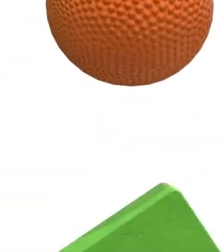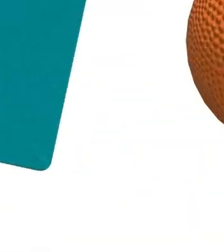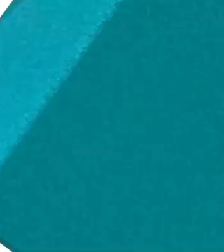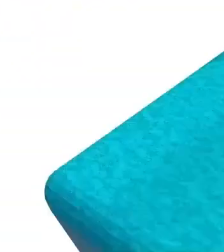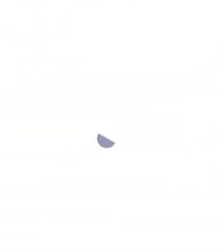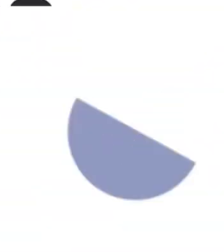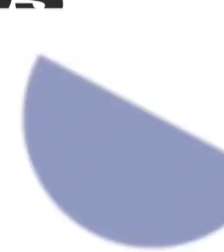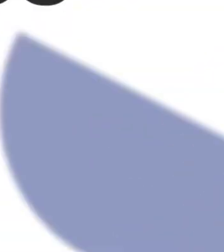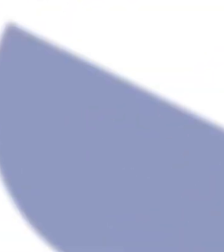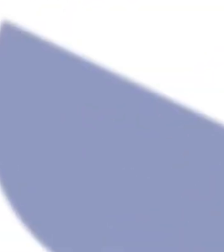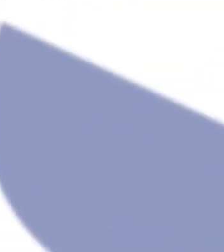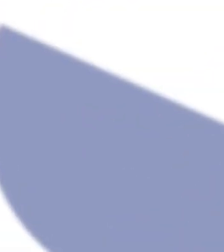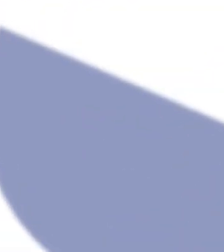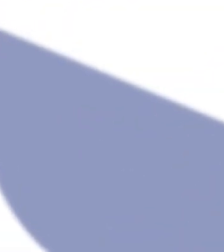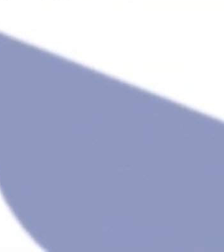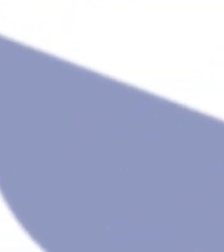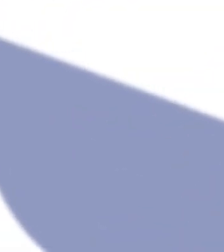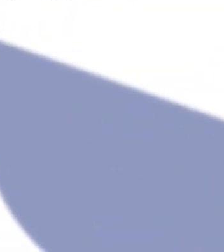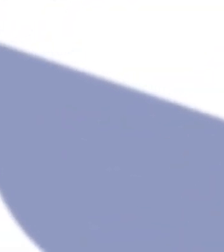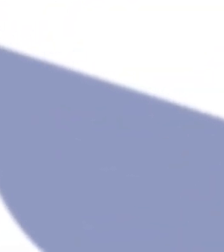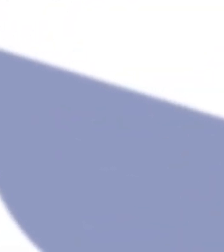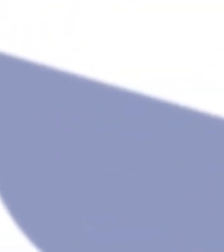momento n